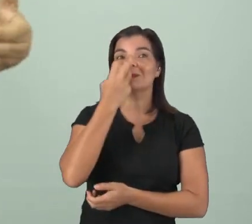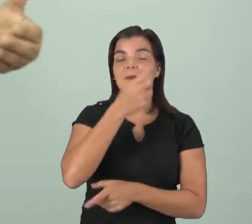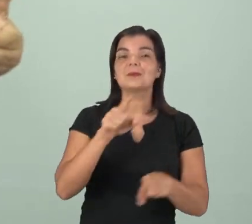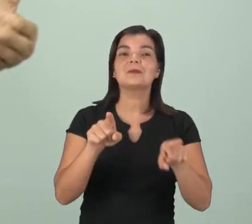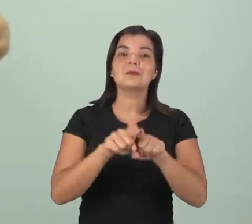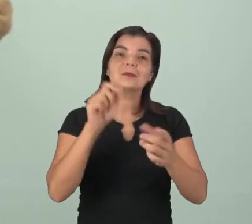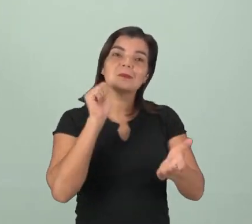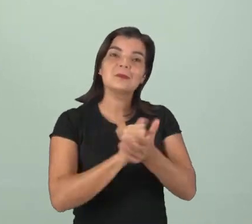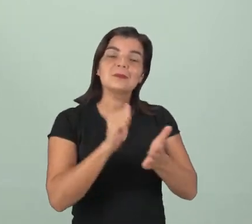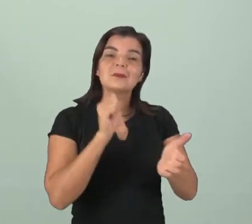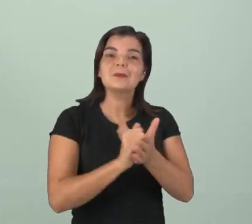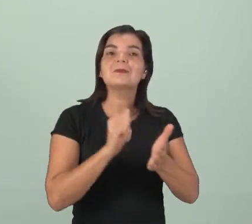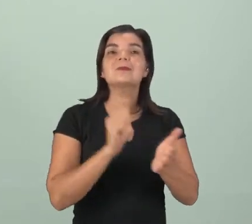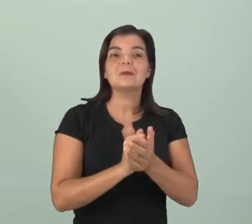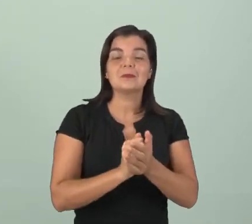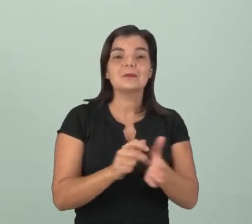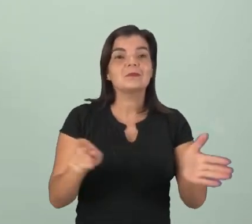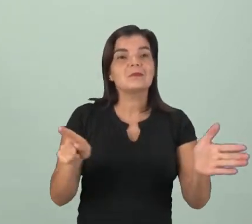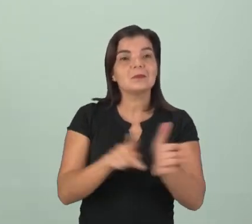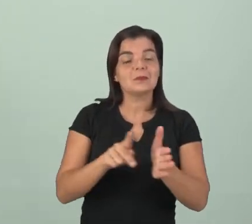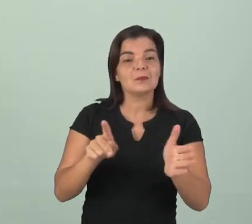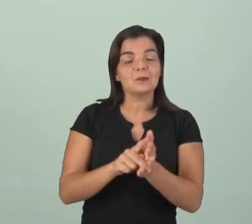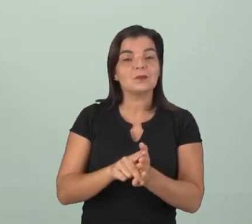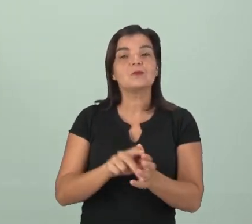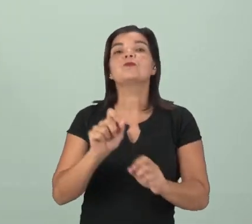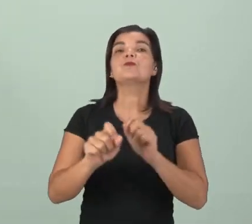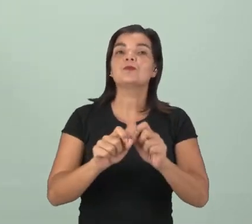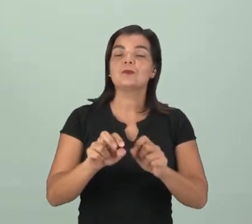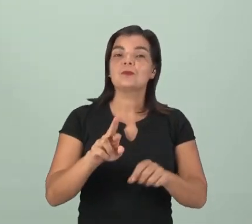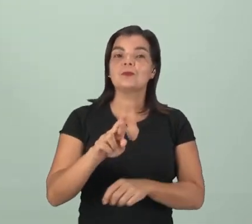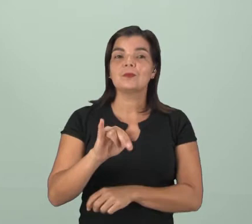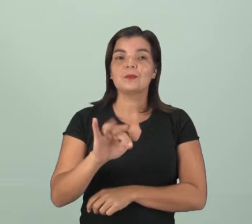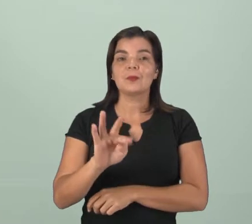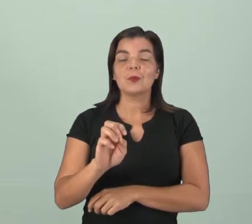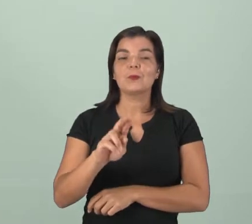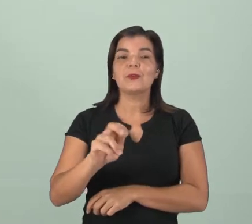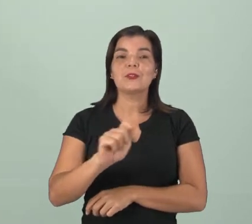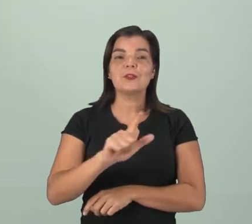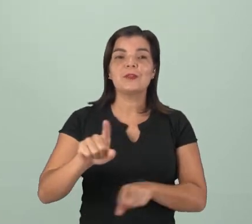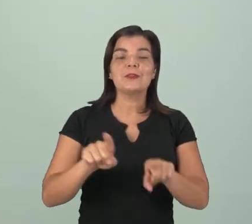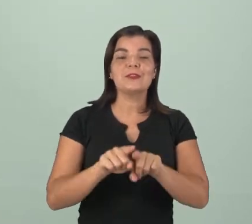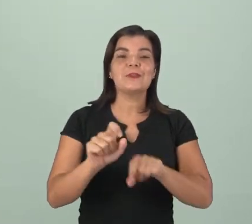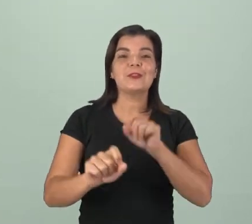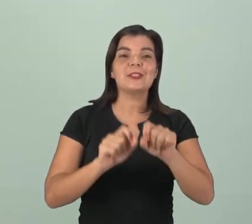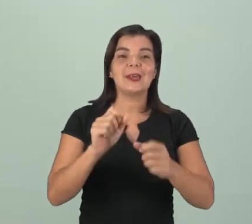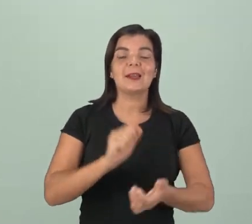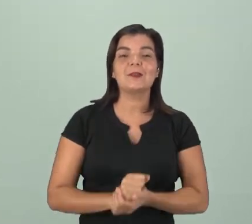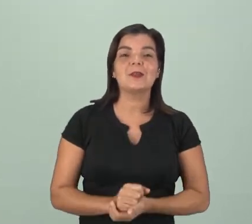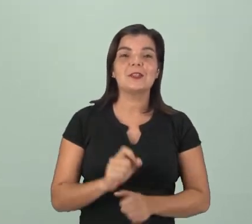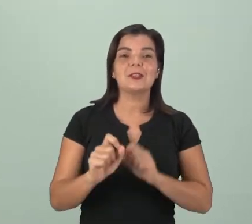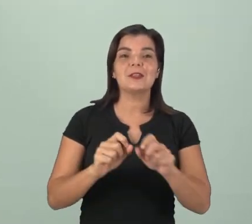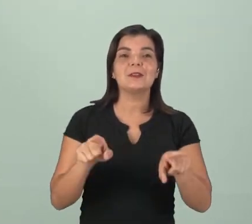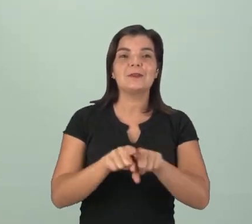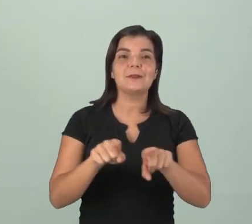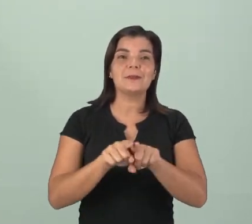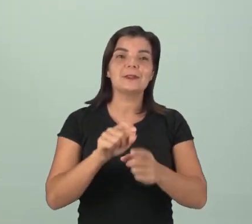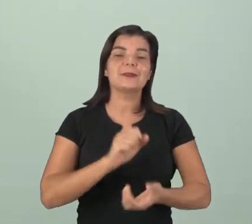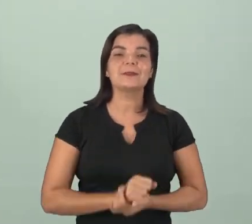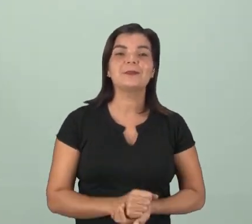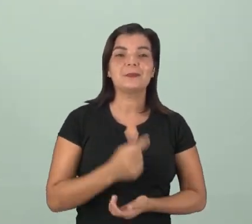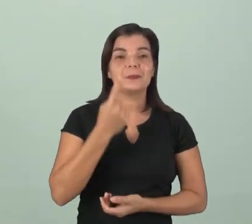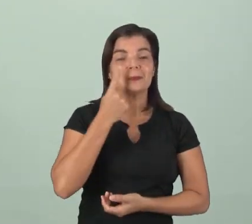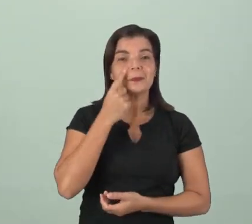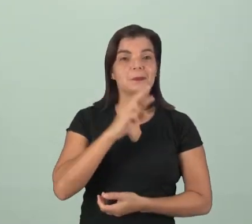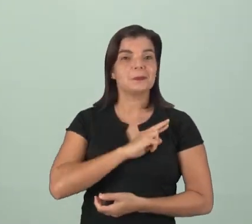foram escritas, fazem parte de um ritual e fazem parte da parte filosófica da